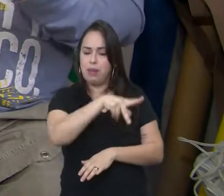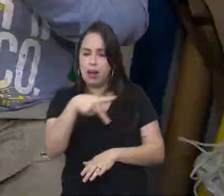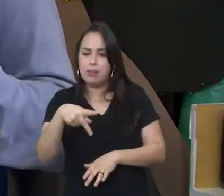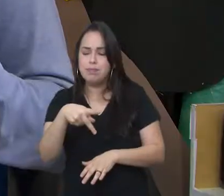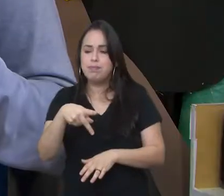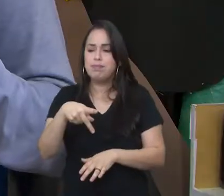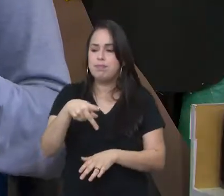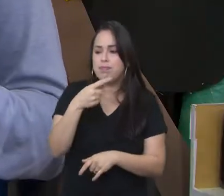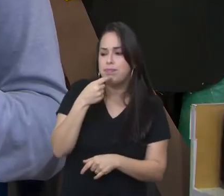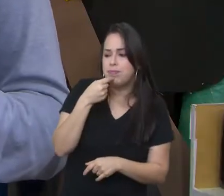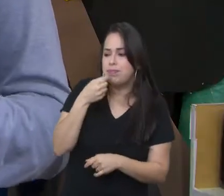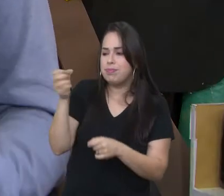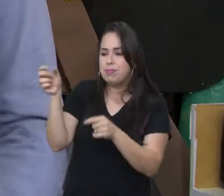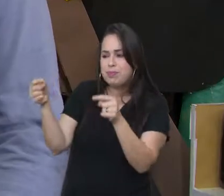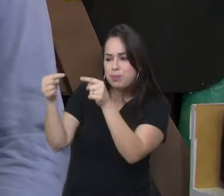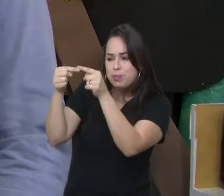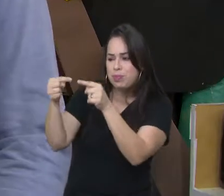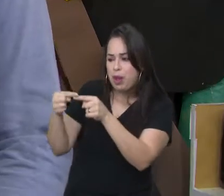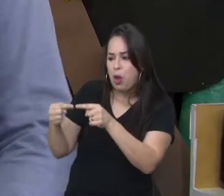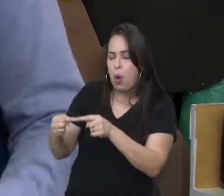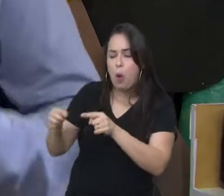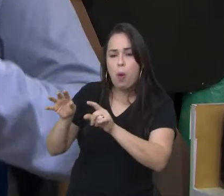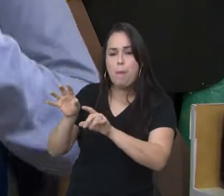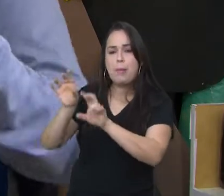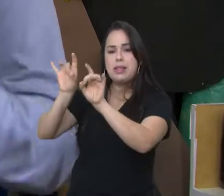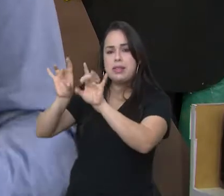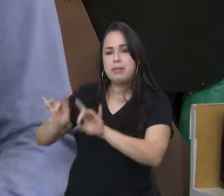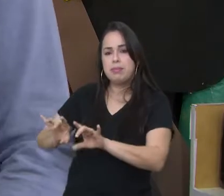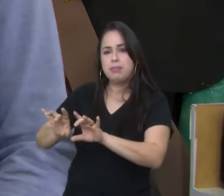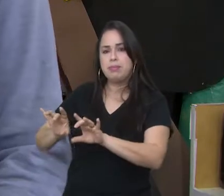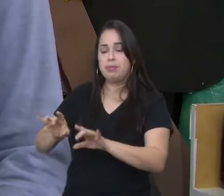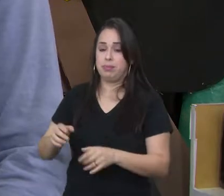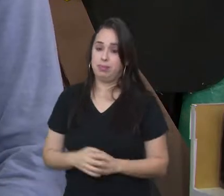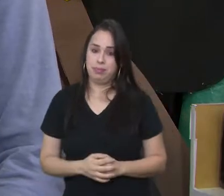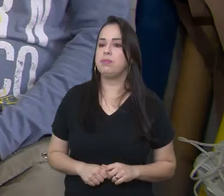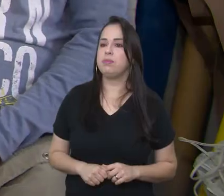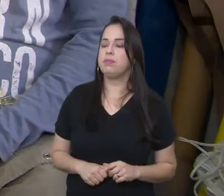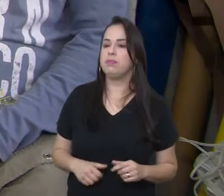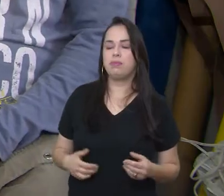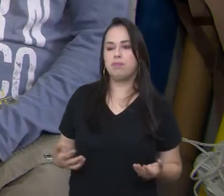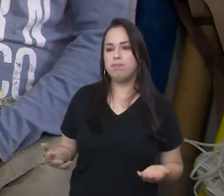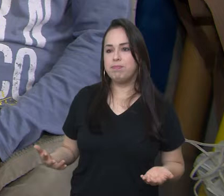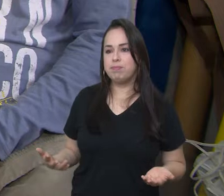isso como algo especial, e aí eu trago isso na obra.